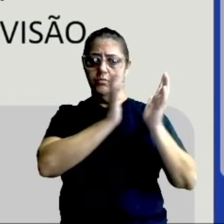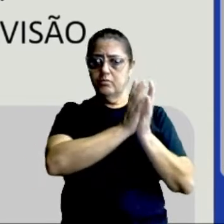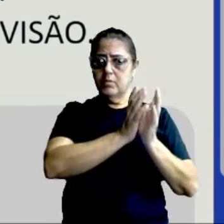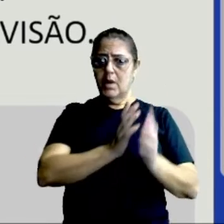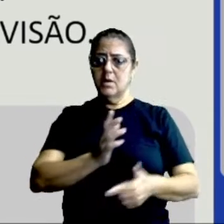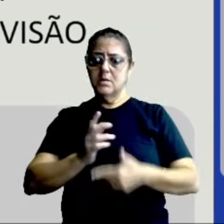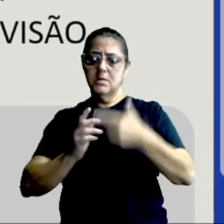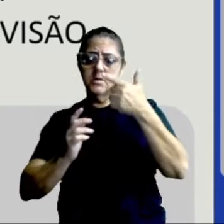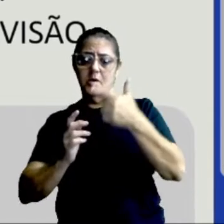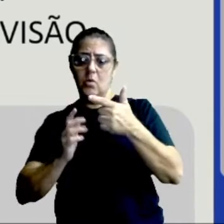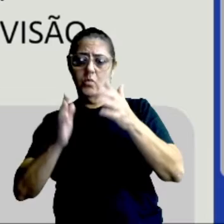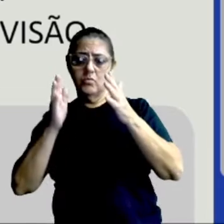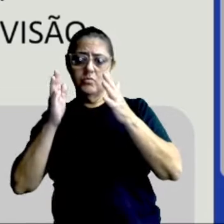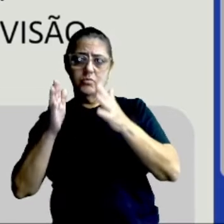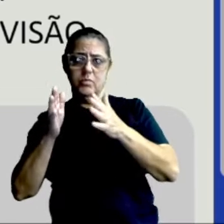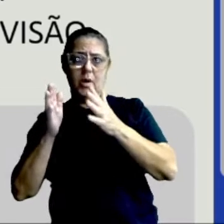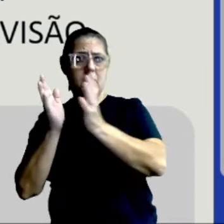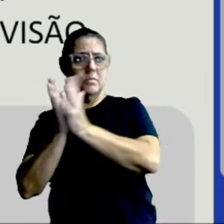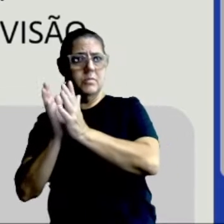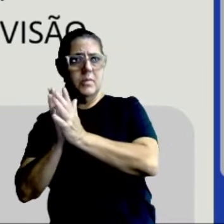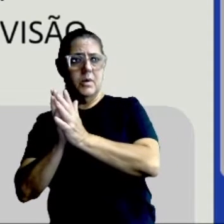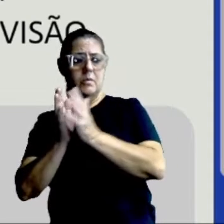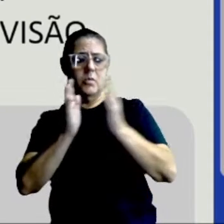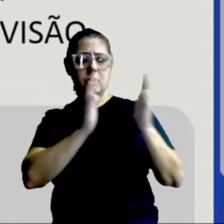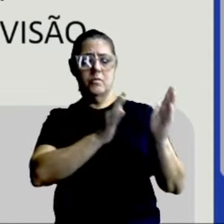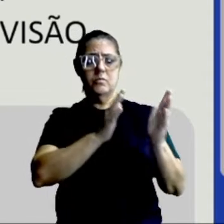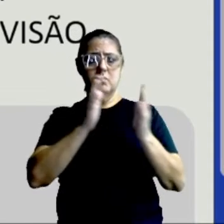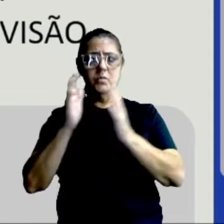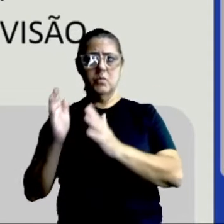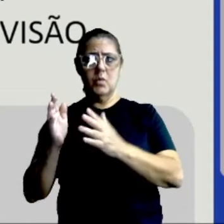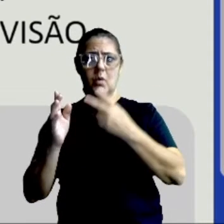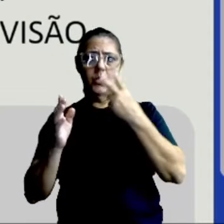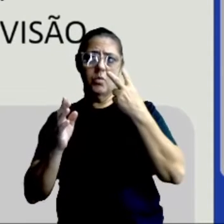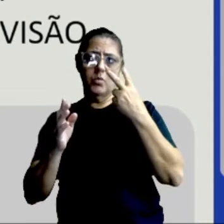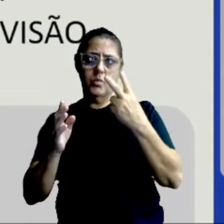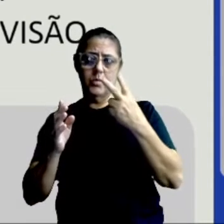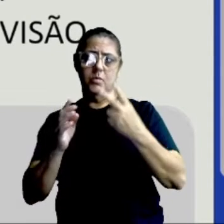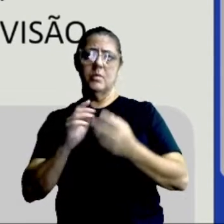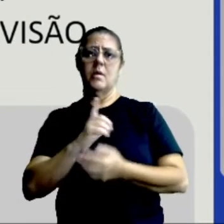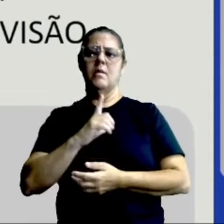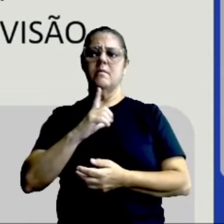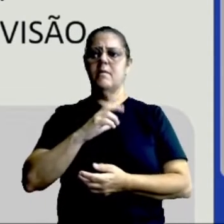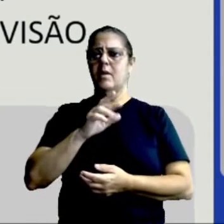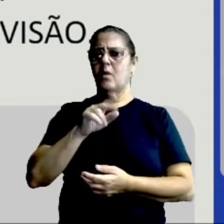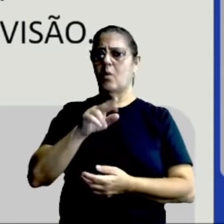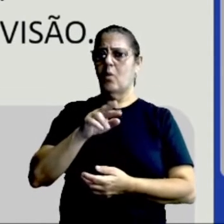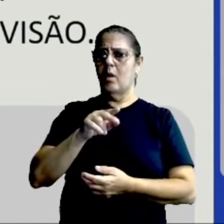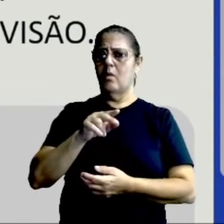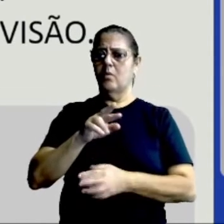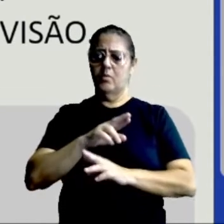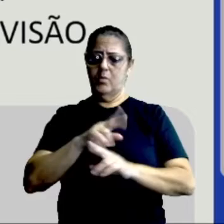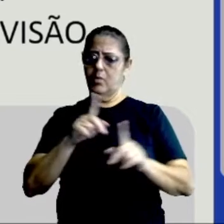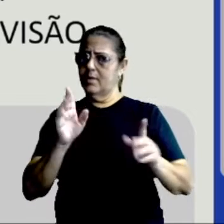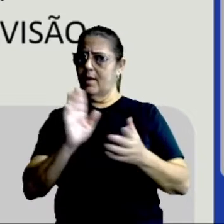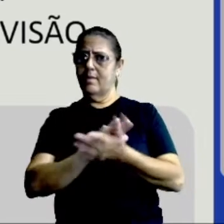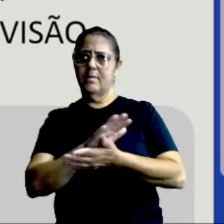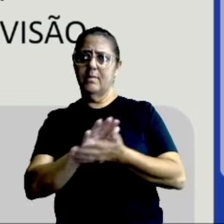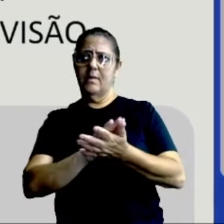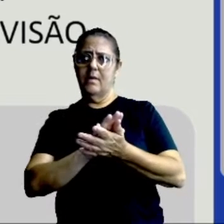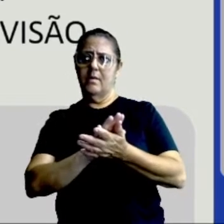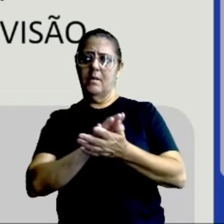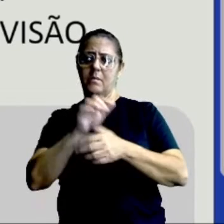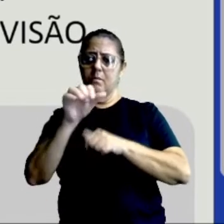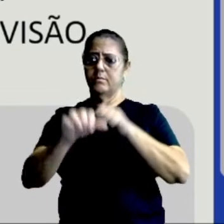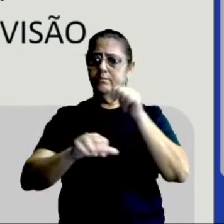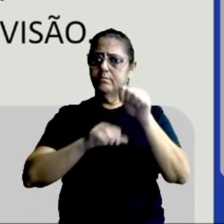Quando a gente faz uma operação nos dois membros, a mesma operação, a igualdade ela não irá mudar. E essa